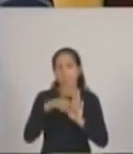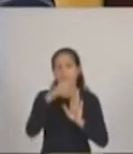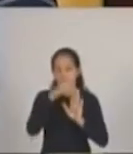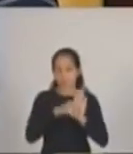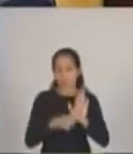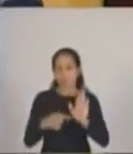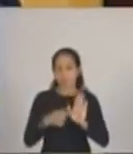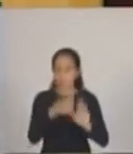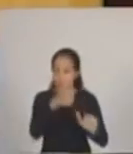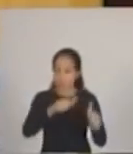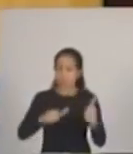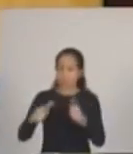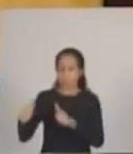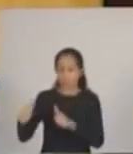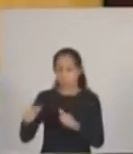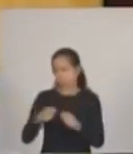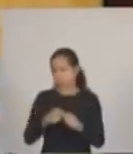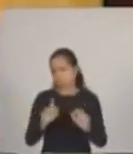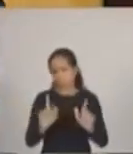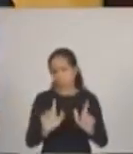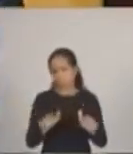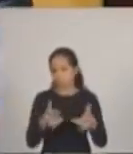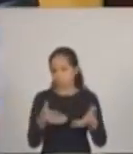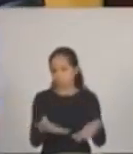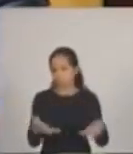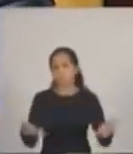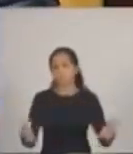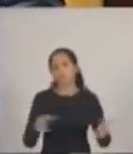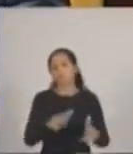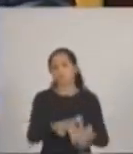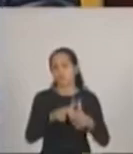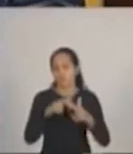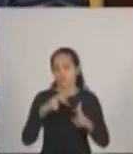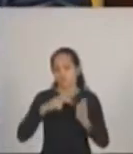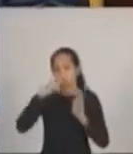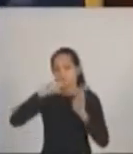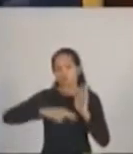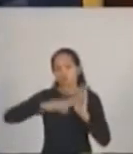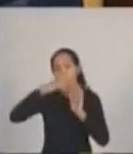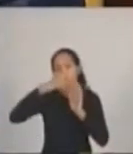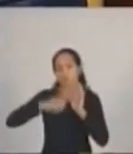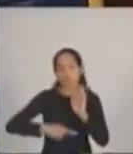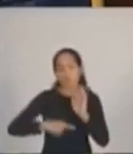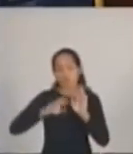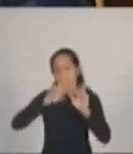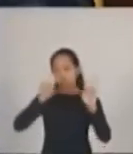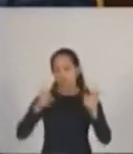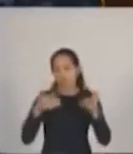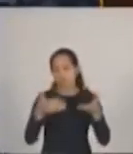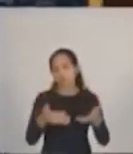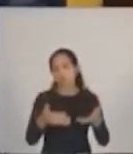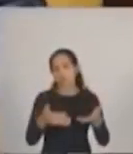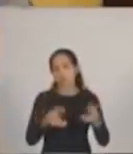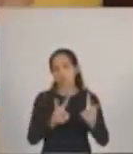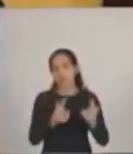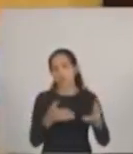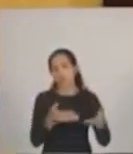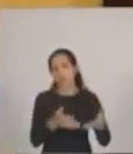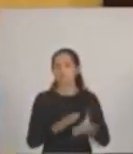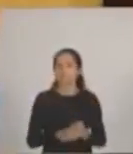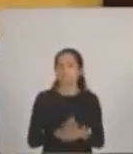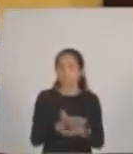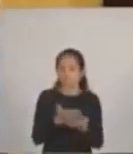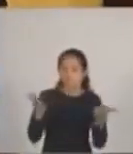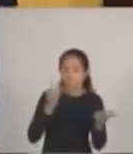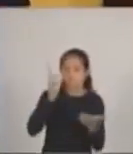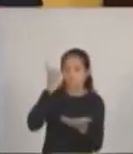Análise esta que não farei, reitero, pois estarei relatando apenas sobre o mérito da matéria. Nesse sentido, senhoras e senhores